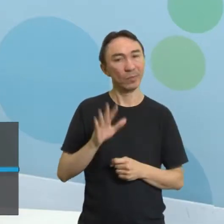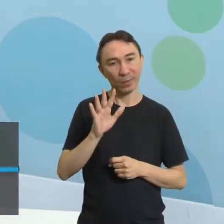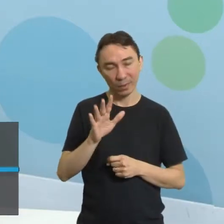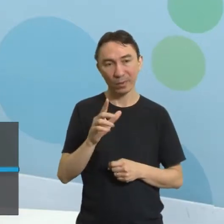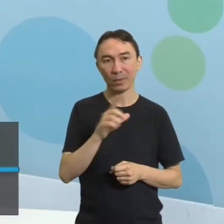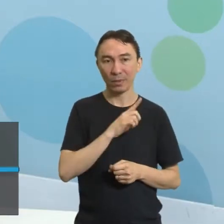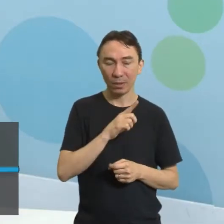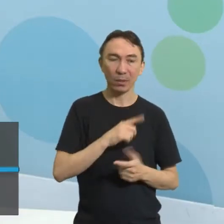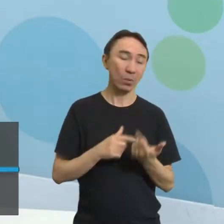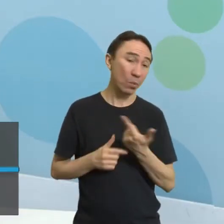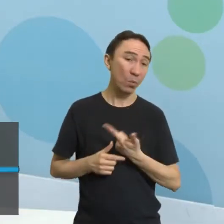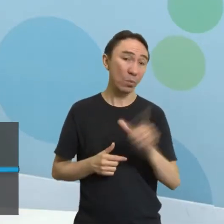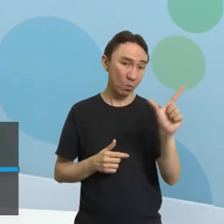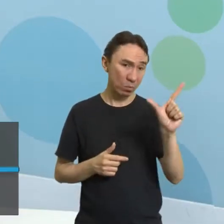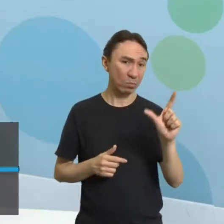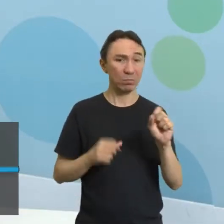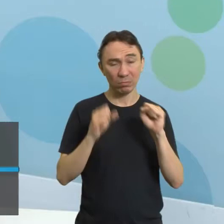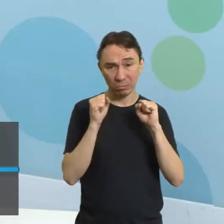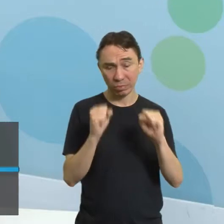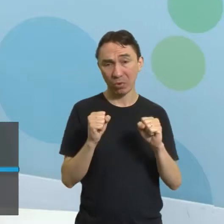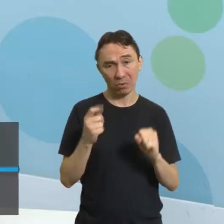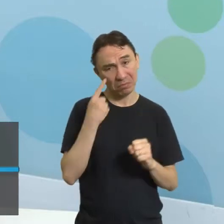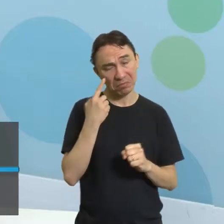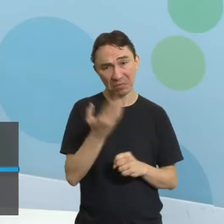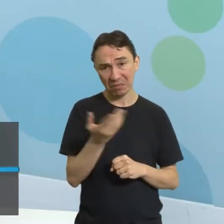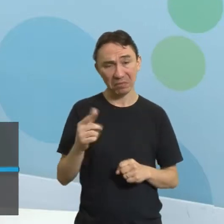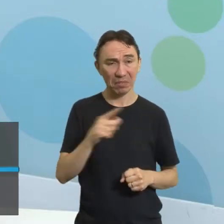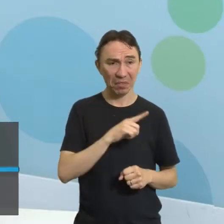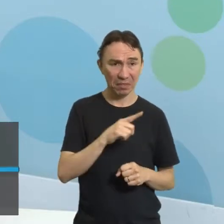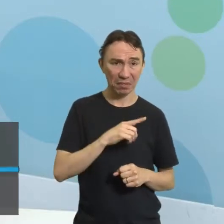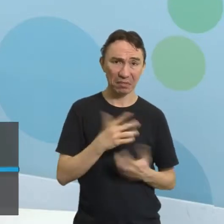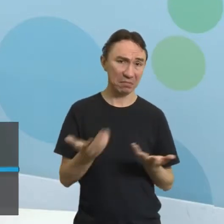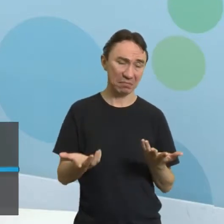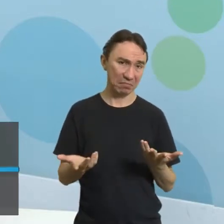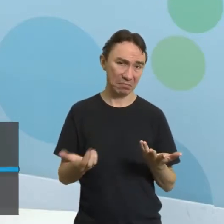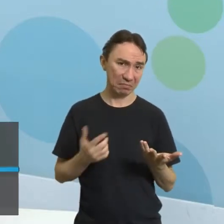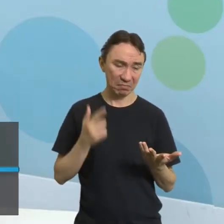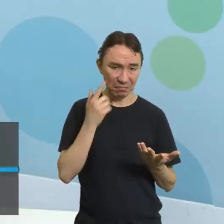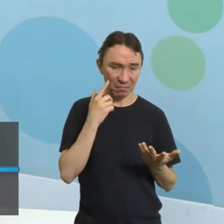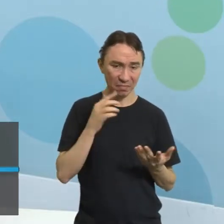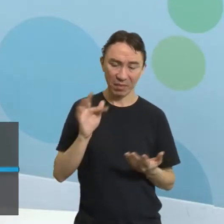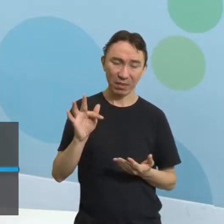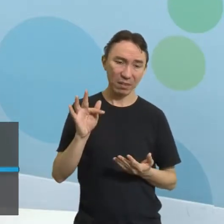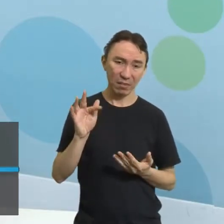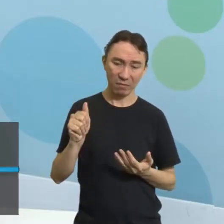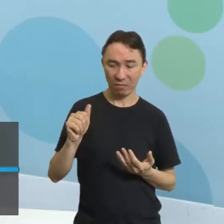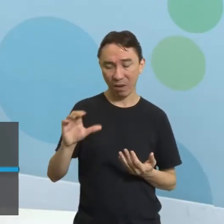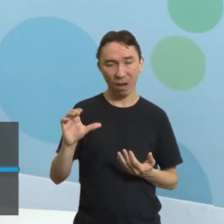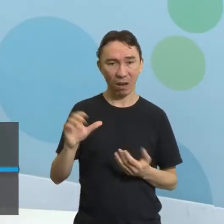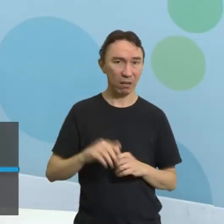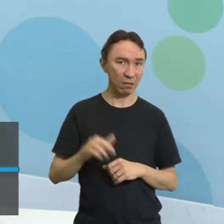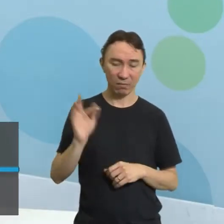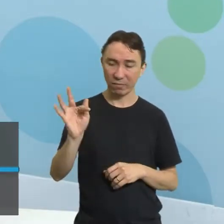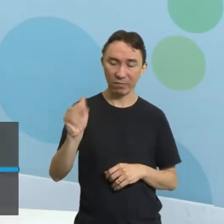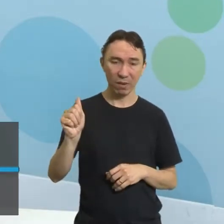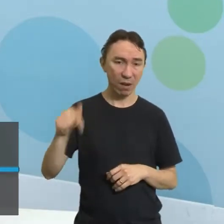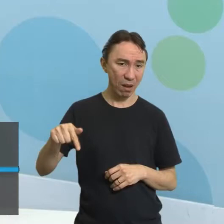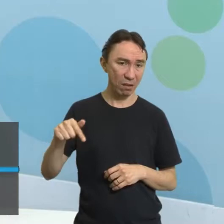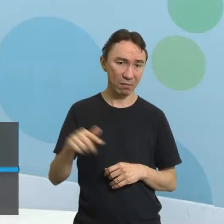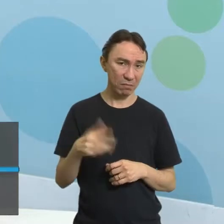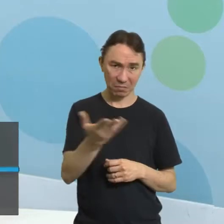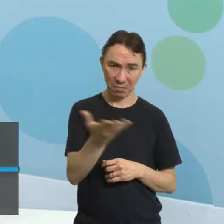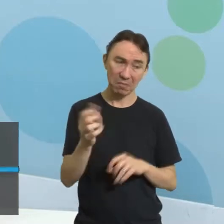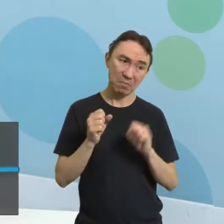né, disponíveis aí para vocês, como o Fale Conosco, enfim, os outros canais que vocês já devem conhecer. E